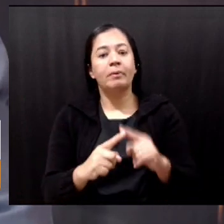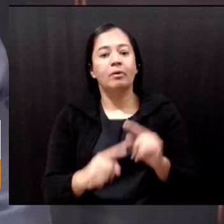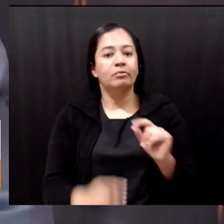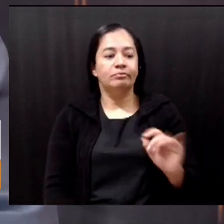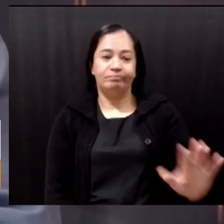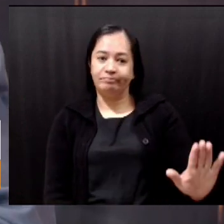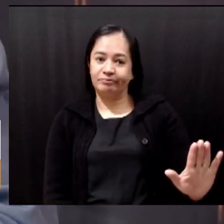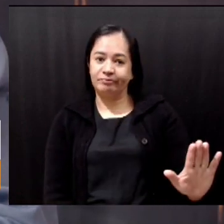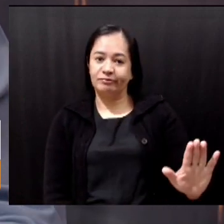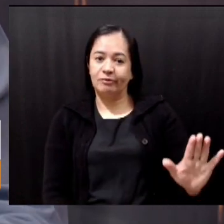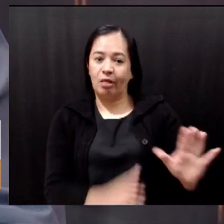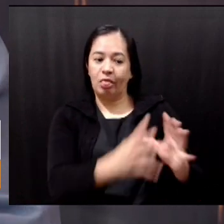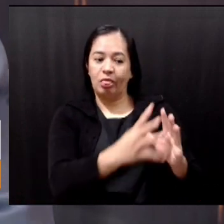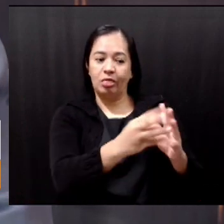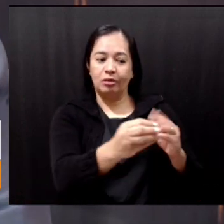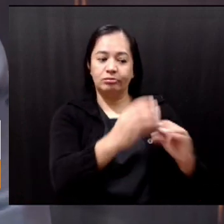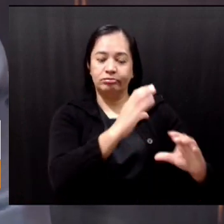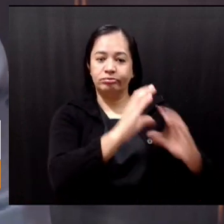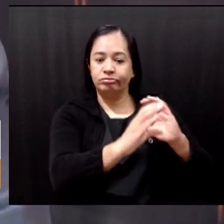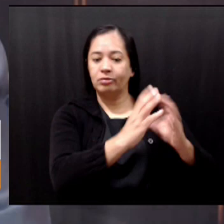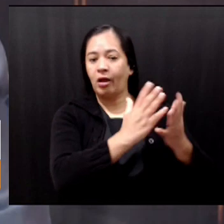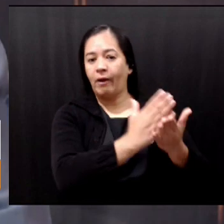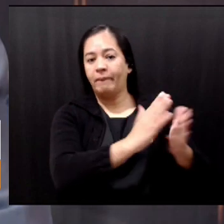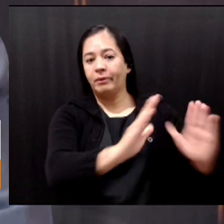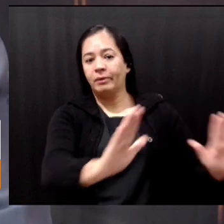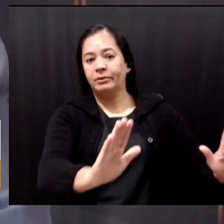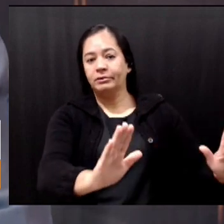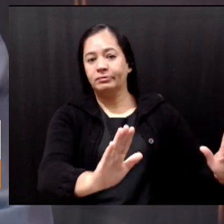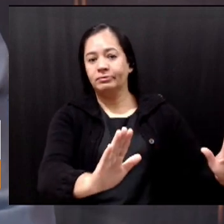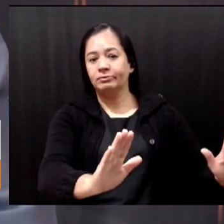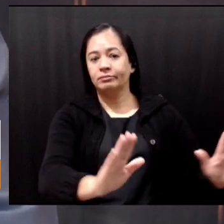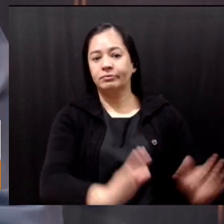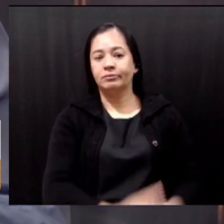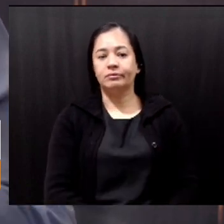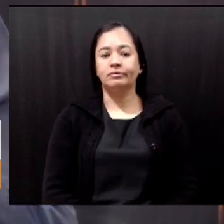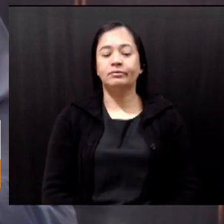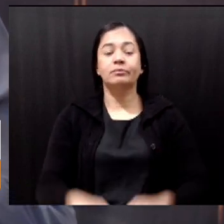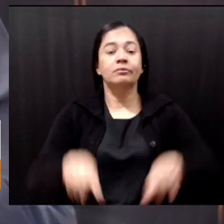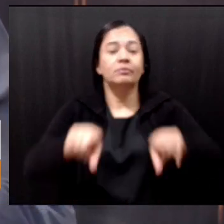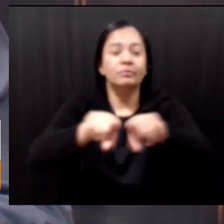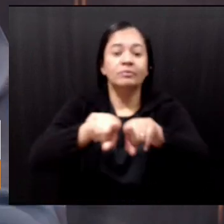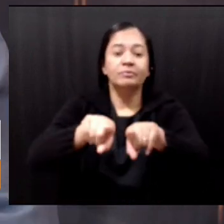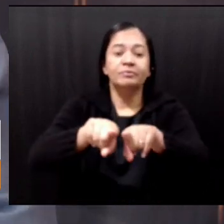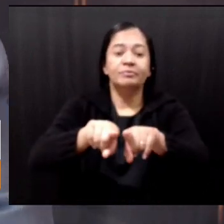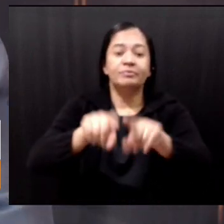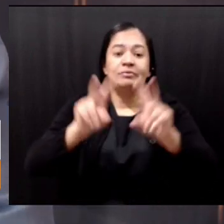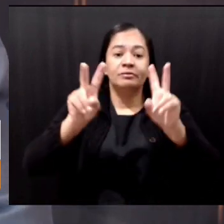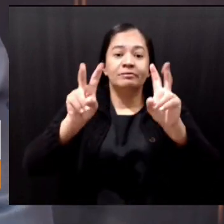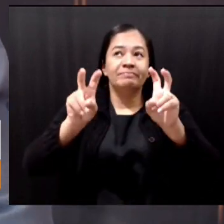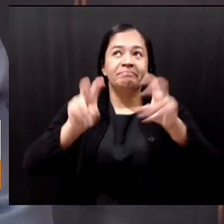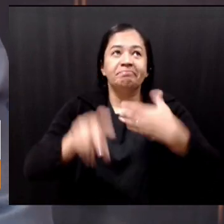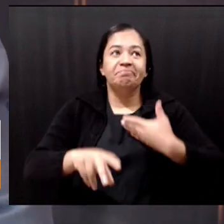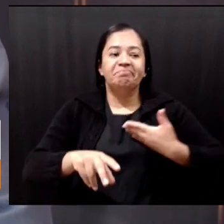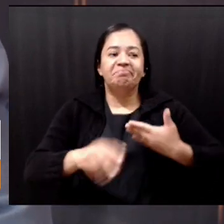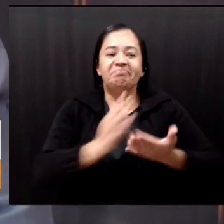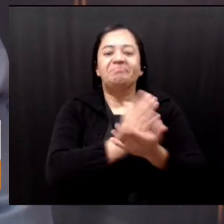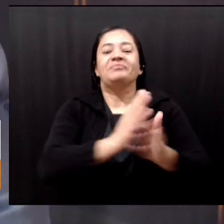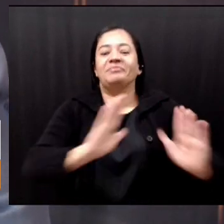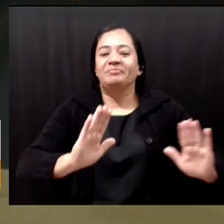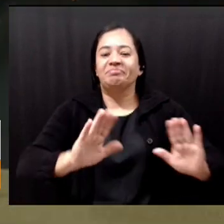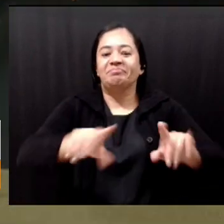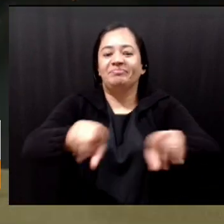a comunicação e vai extinguir também eh, a amizade, né, se é que a gente pode chamar assim,